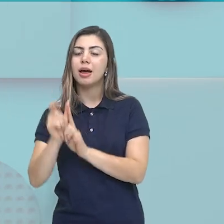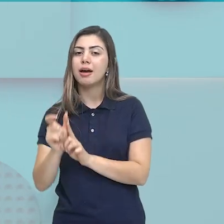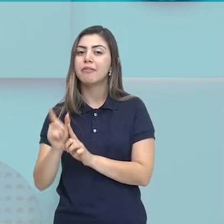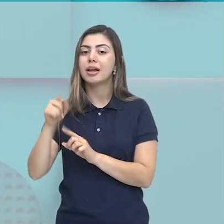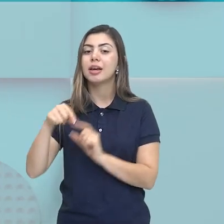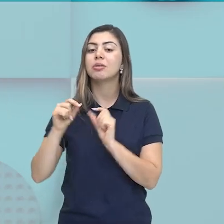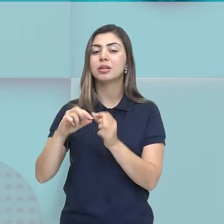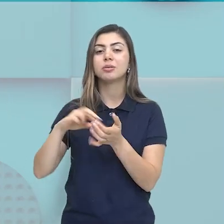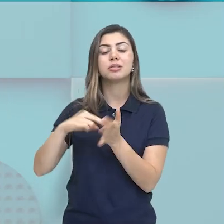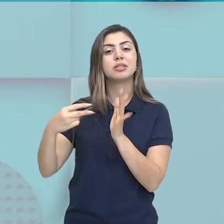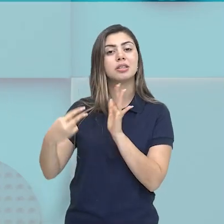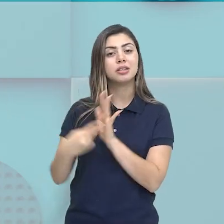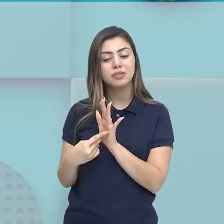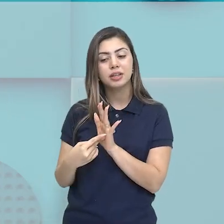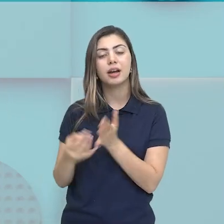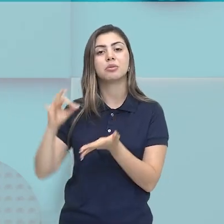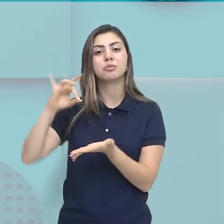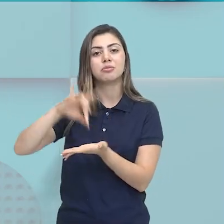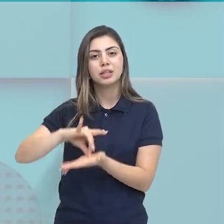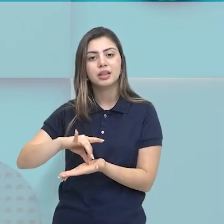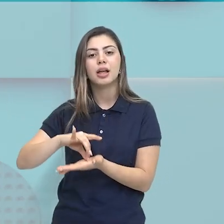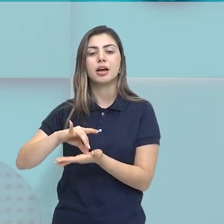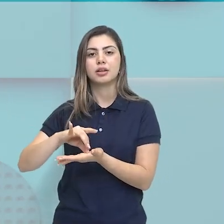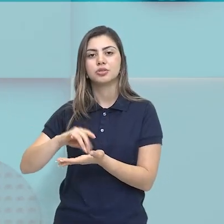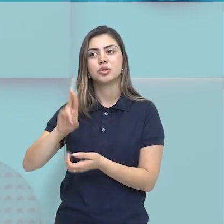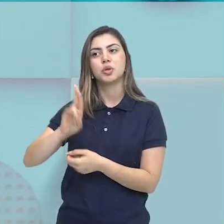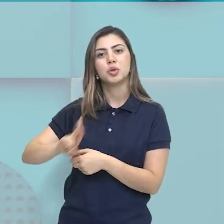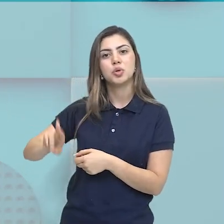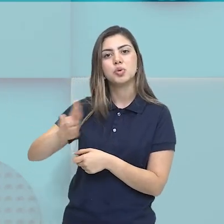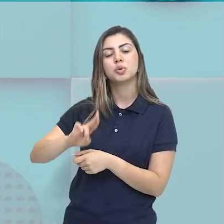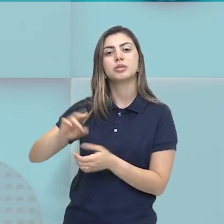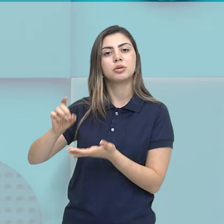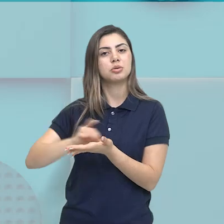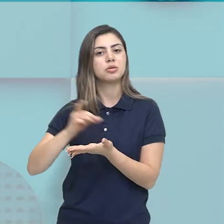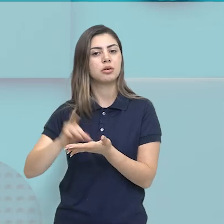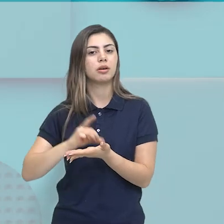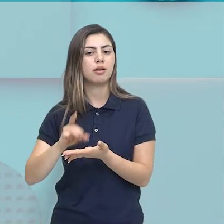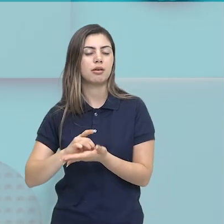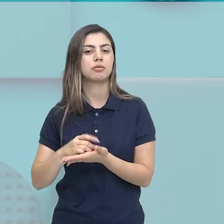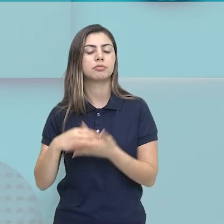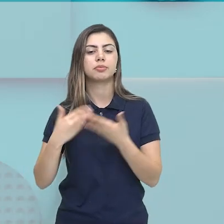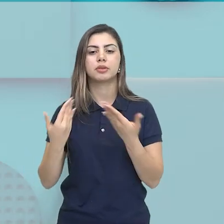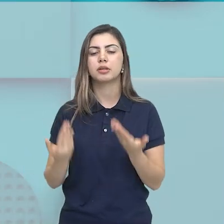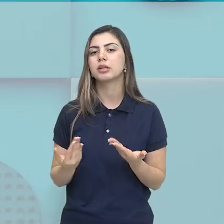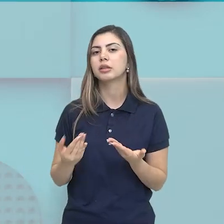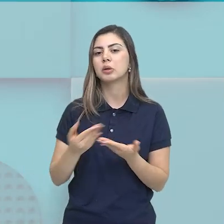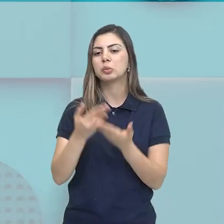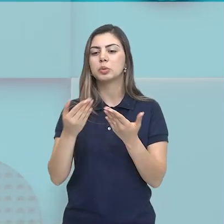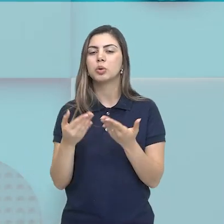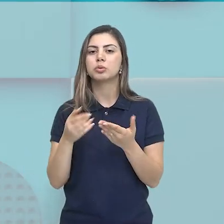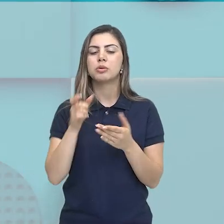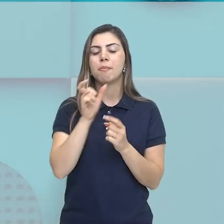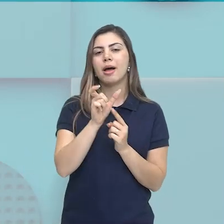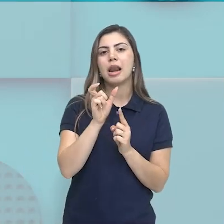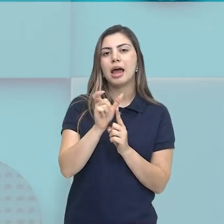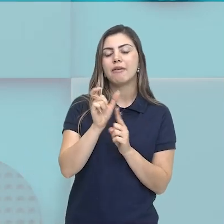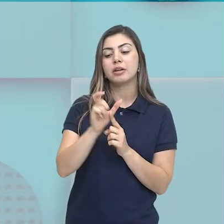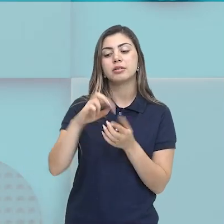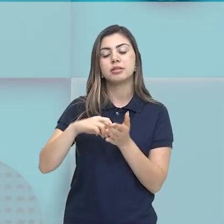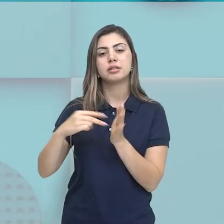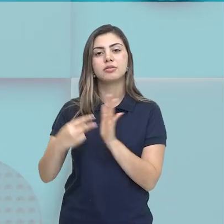seu sentido real, usual, né? Então, não vai fugir